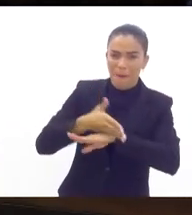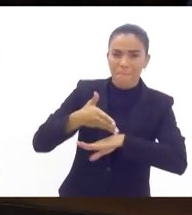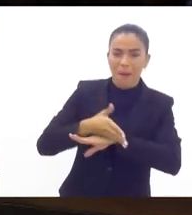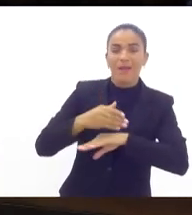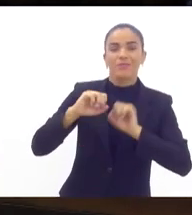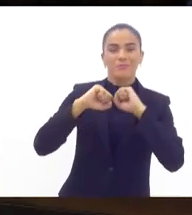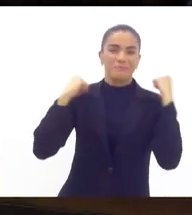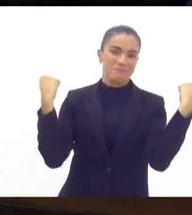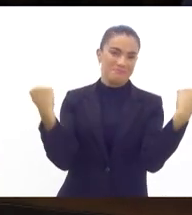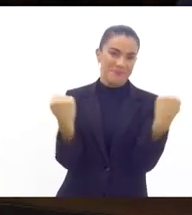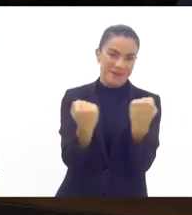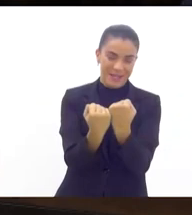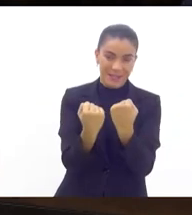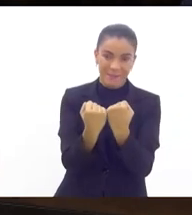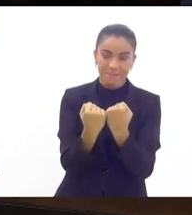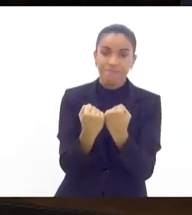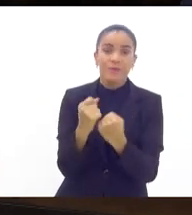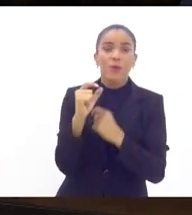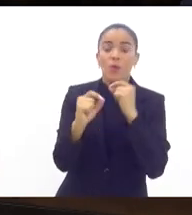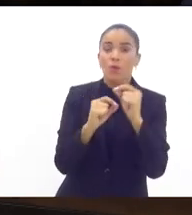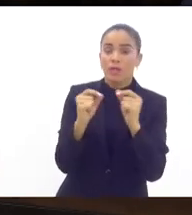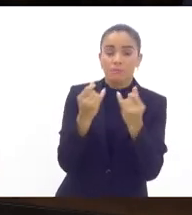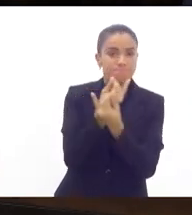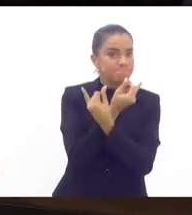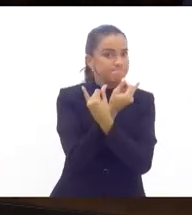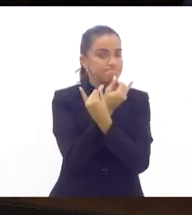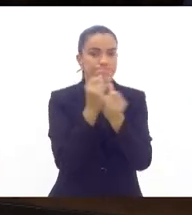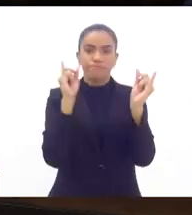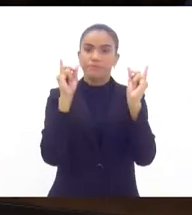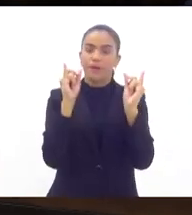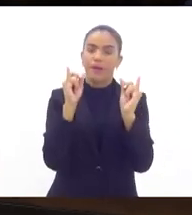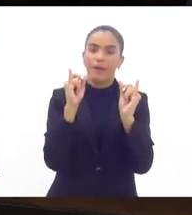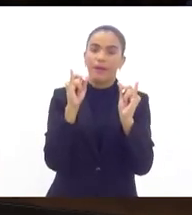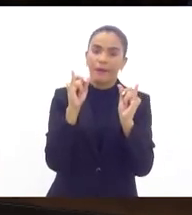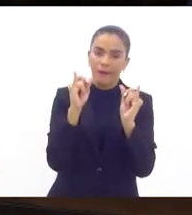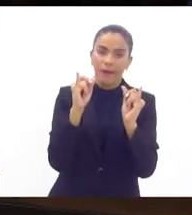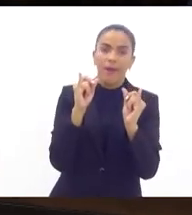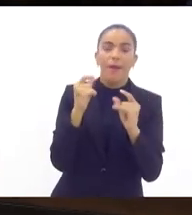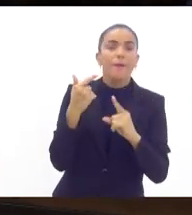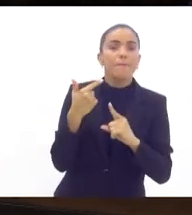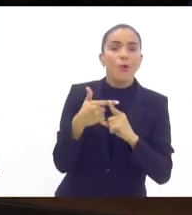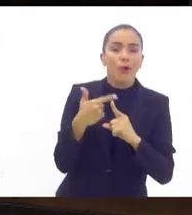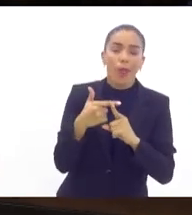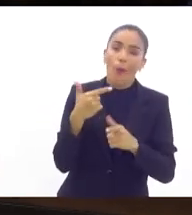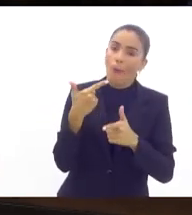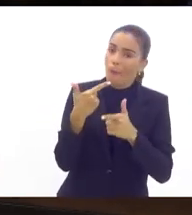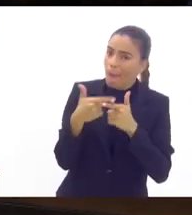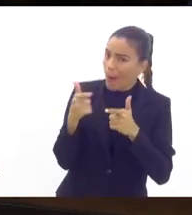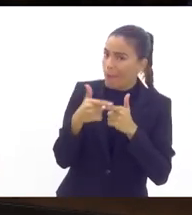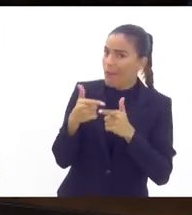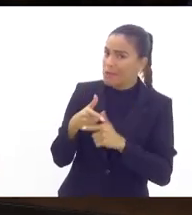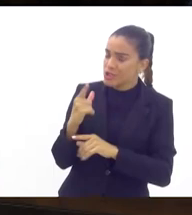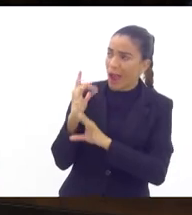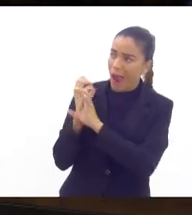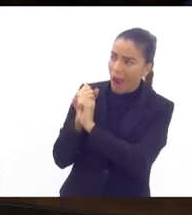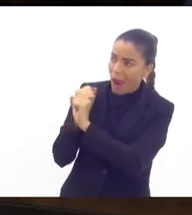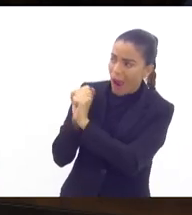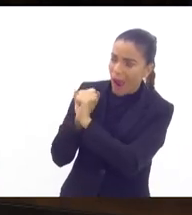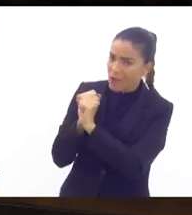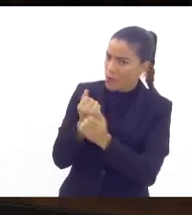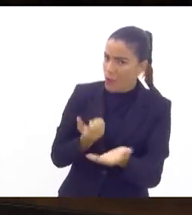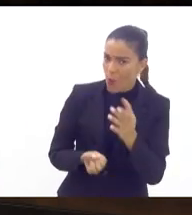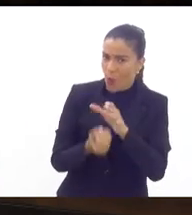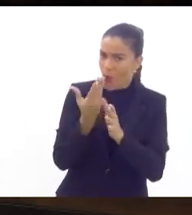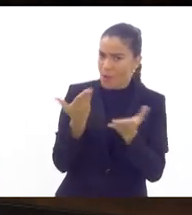e o que nos causa perplexidade é que por Óbvio Esse é um problema crônico não é um problema que começou